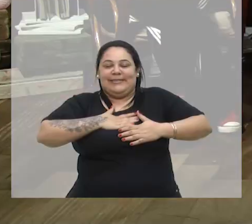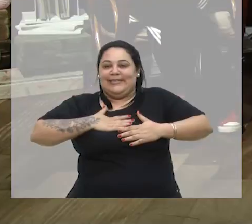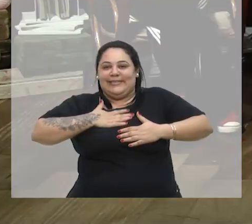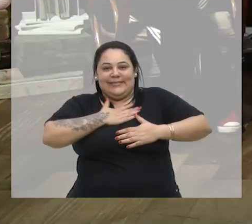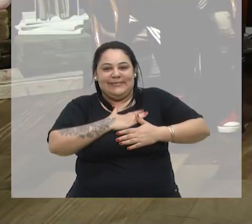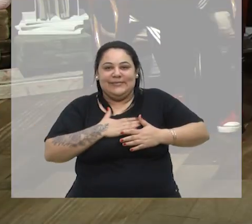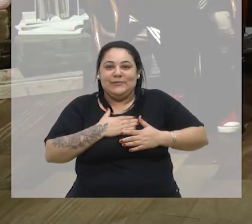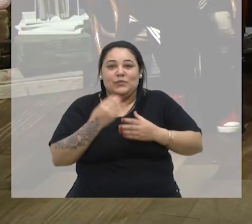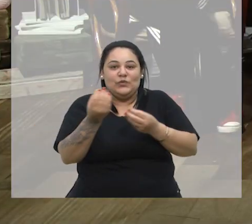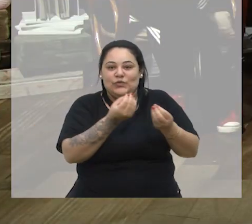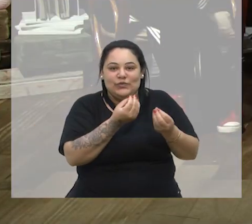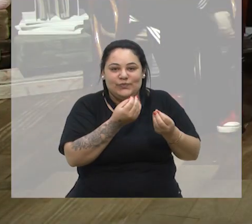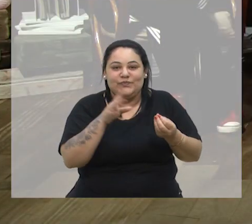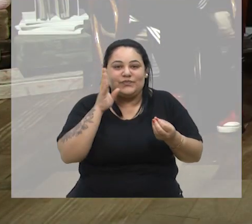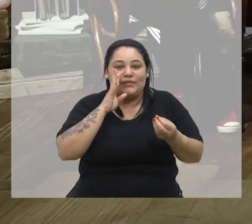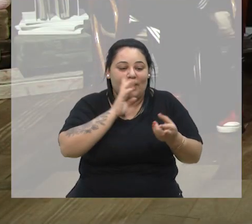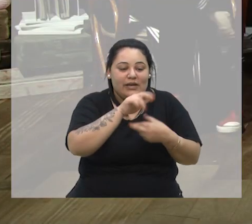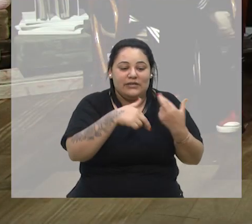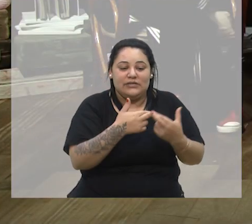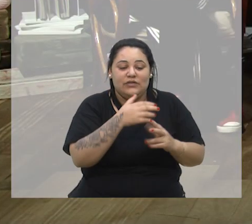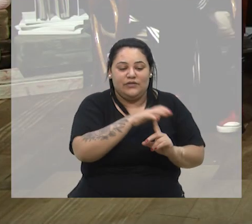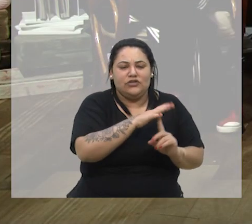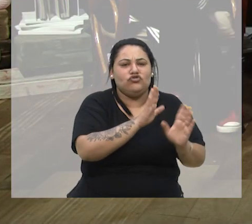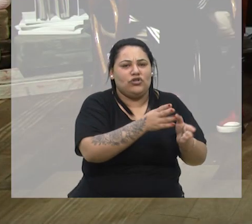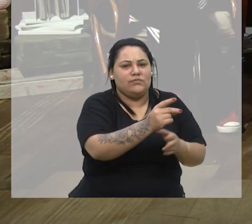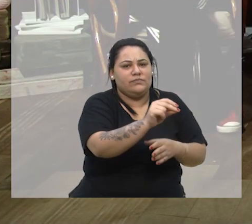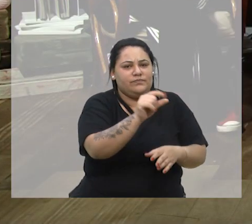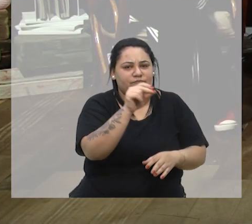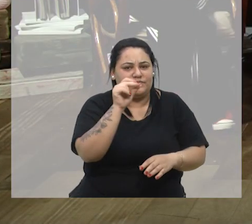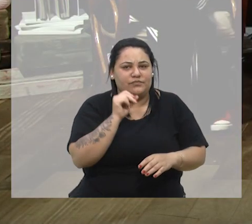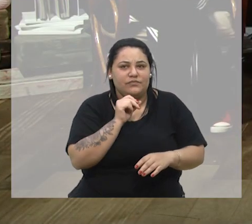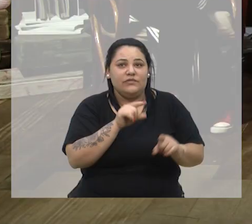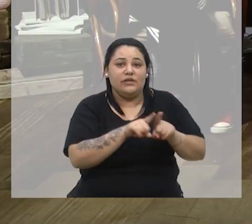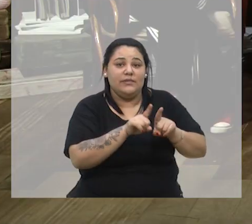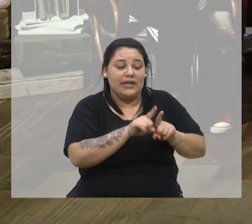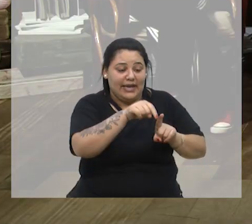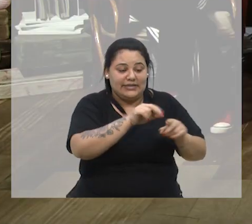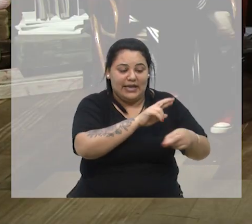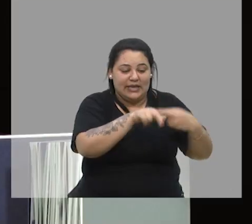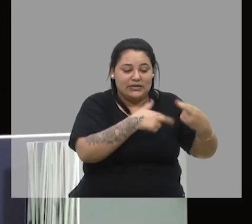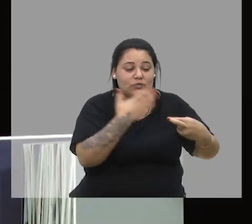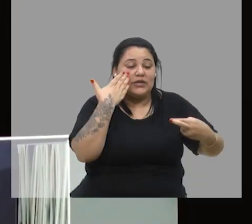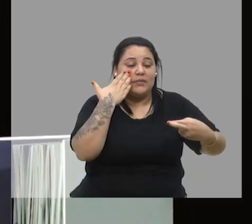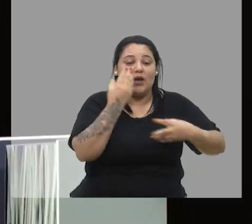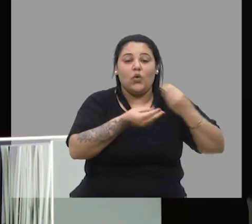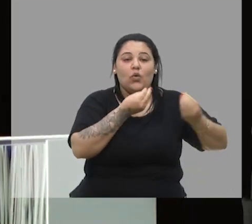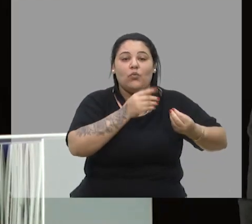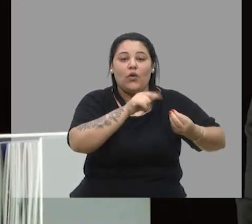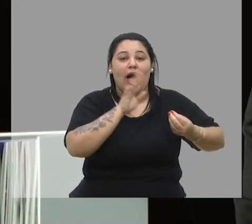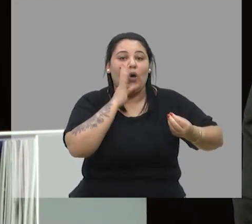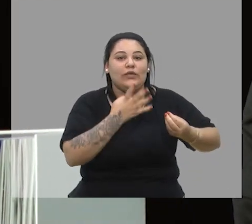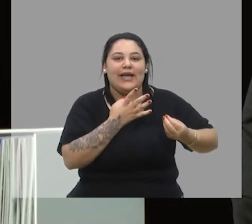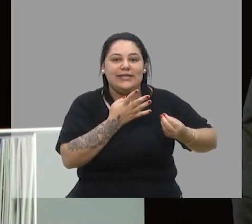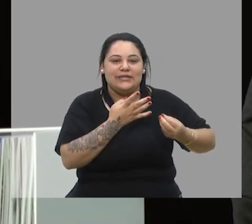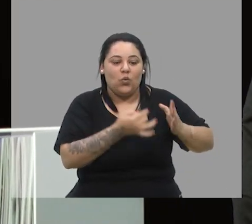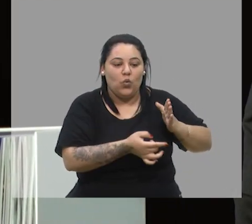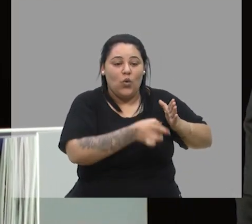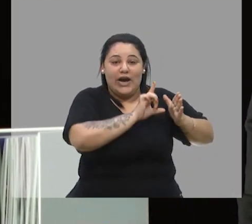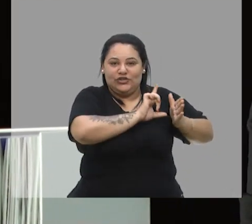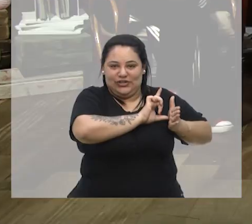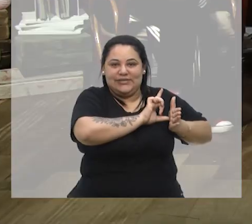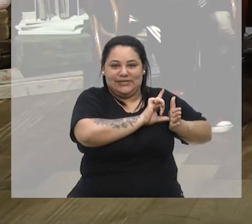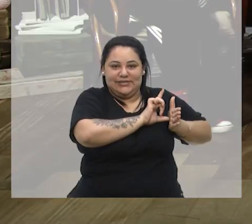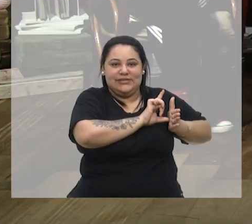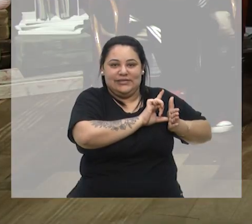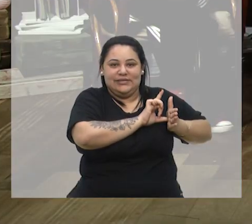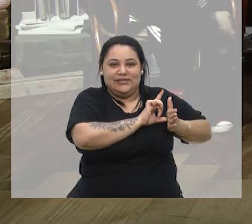ano. Nossa, é uma honra imensa, assim, a minha relação com a feira já vem há um tempo, assim, e essa relação de